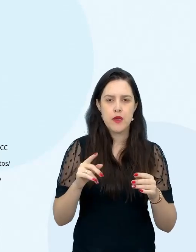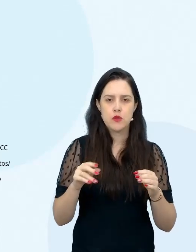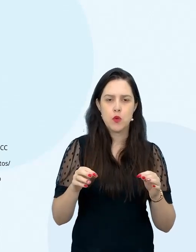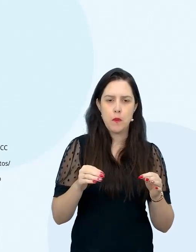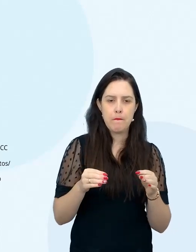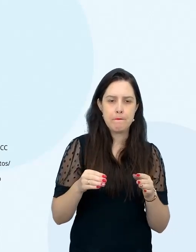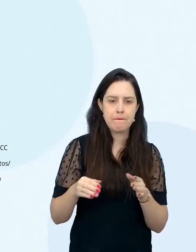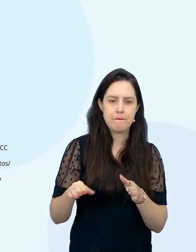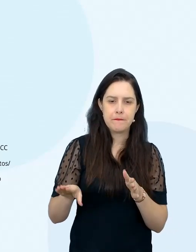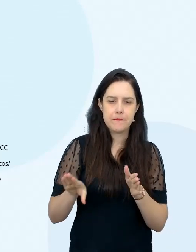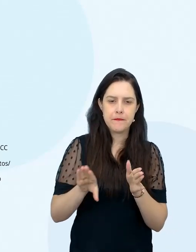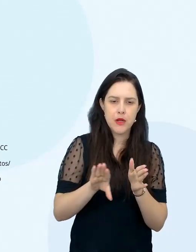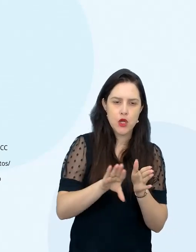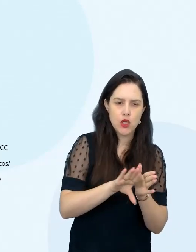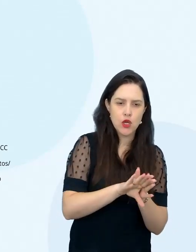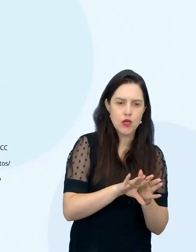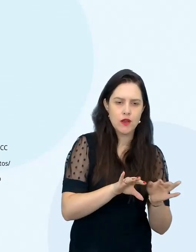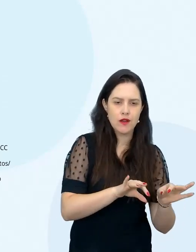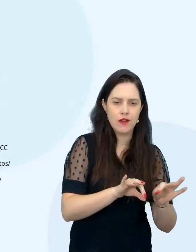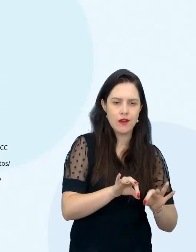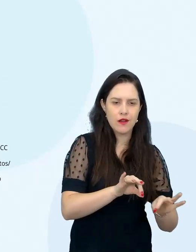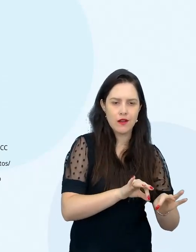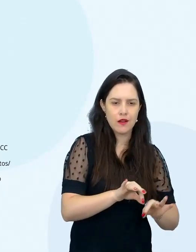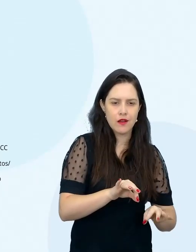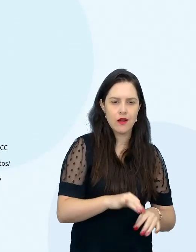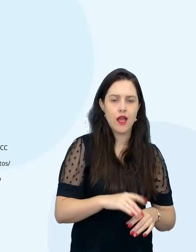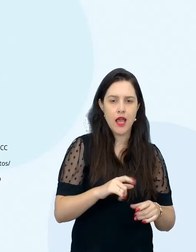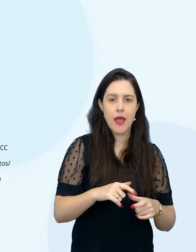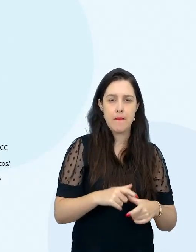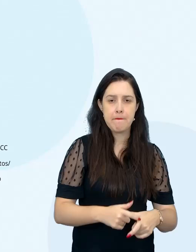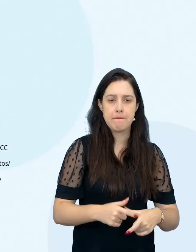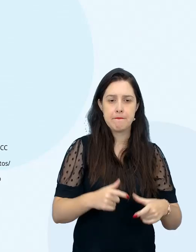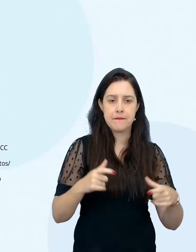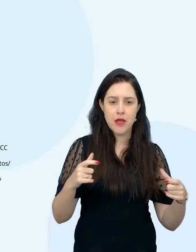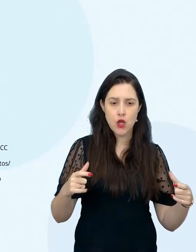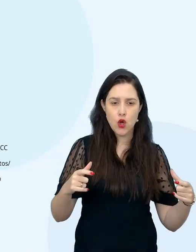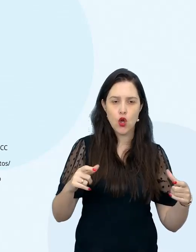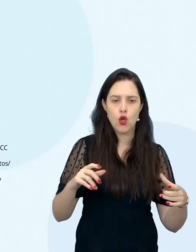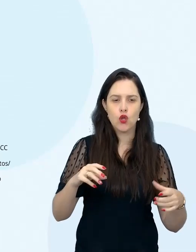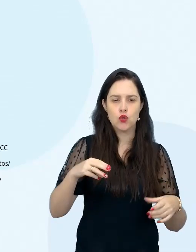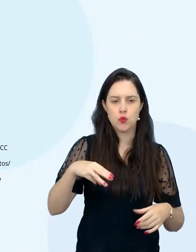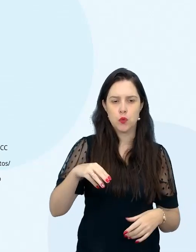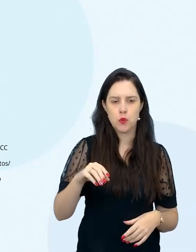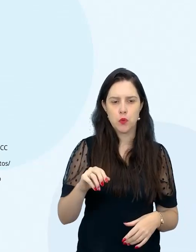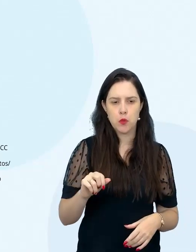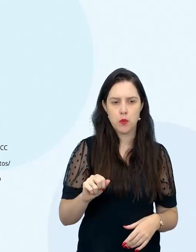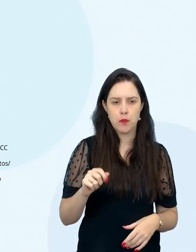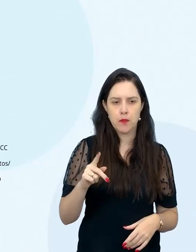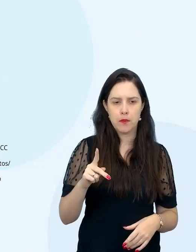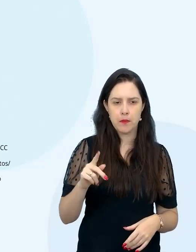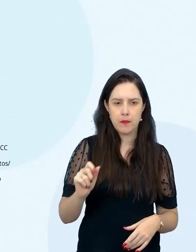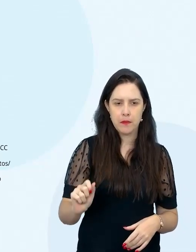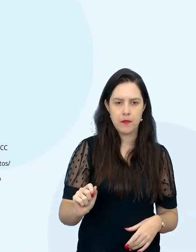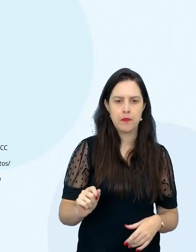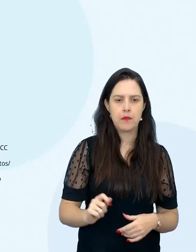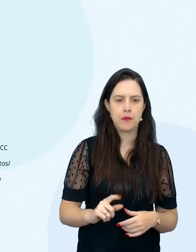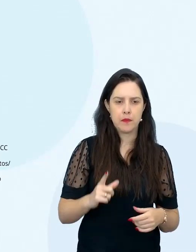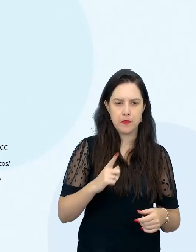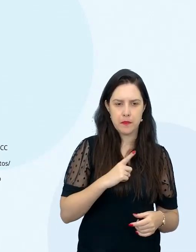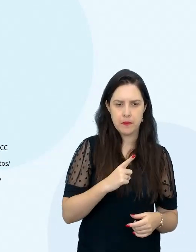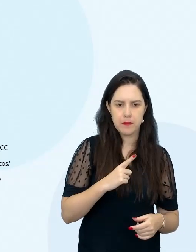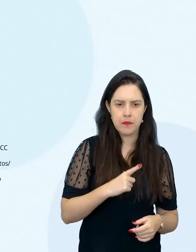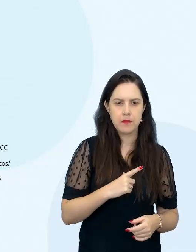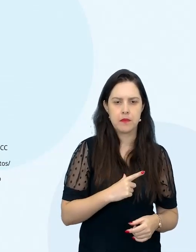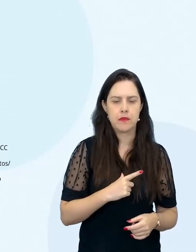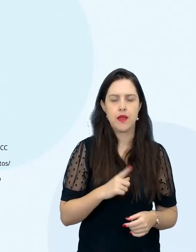tá? Quando ele encontra com o rio Pinheiros. Então aqui é um zoom bem maior do que aquele outro mapa, né? E aí ele segue em direção aí ao interior. Então